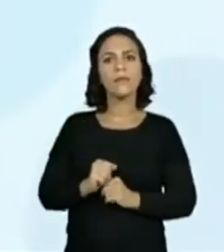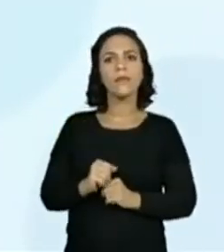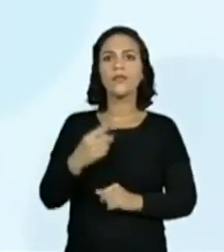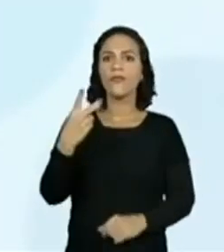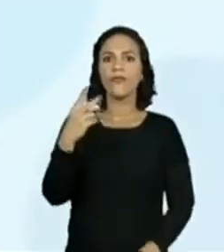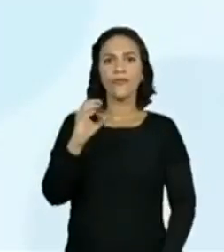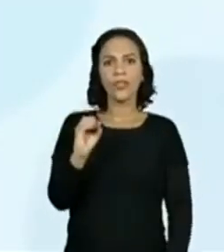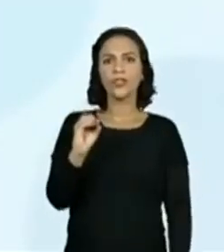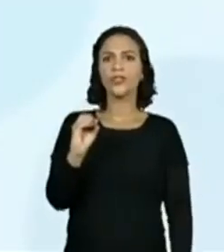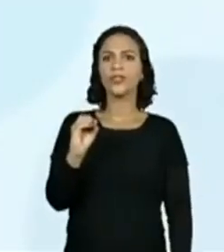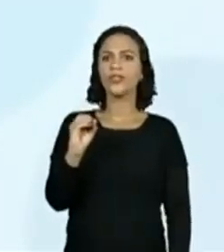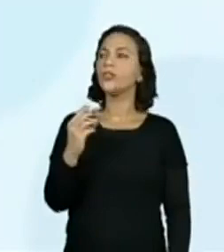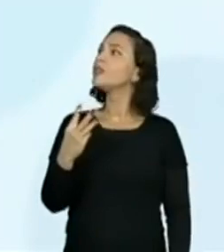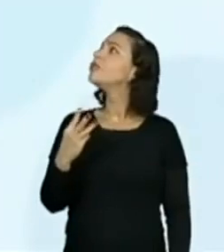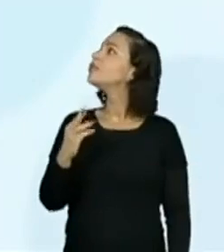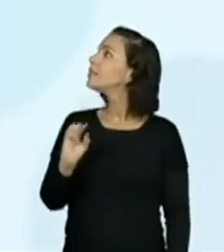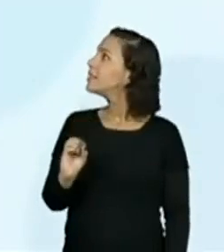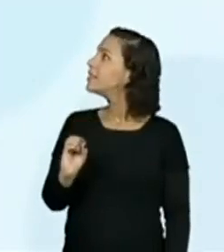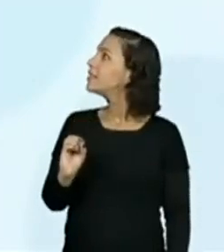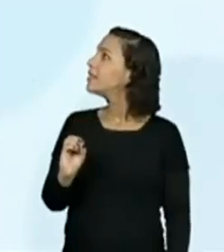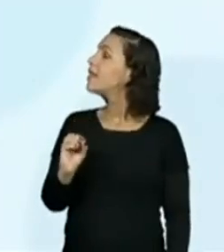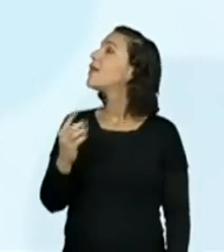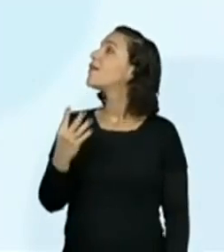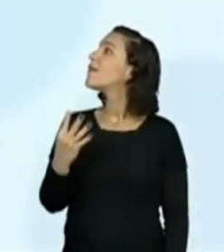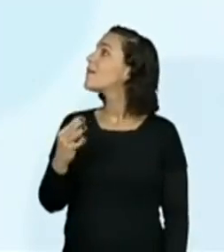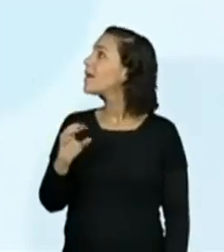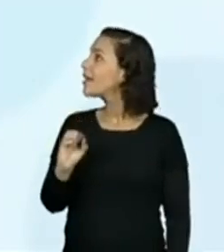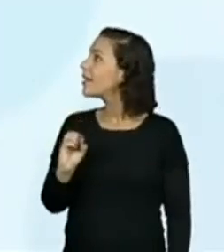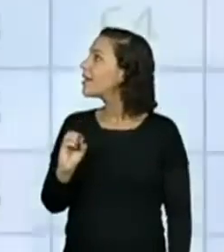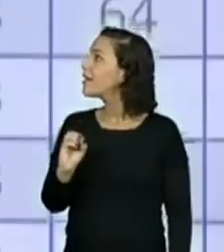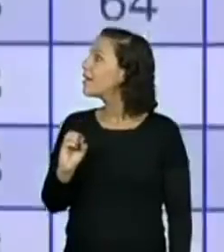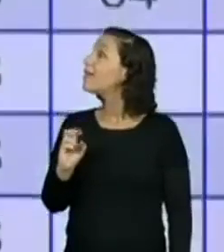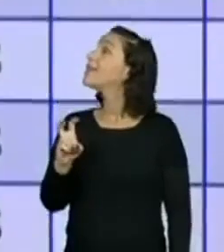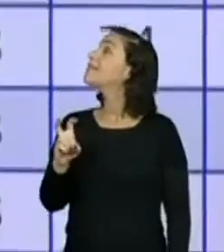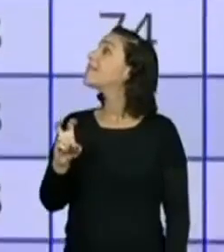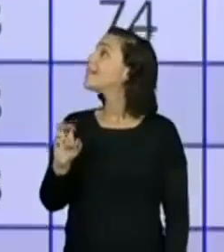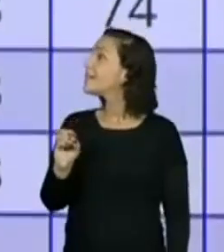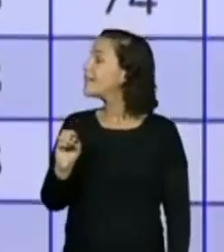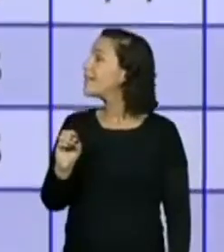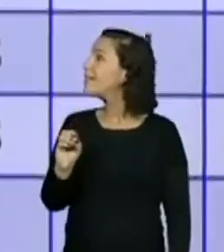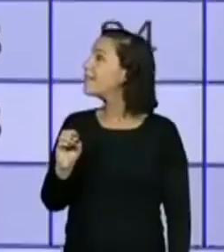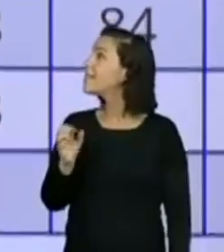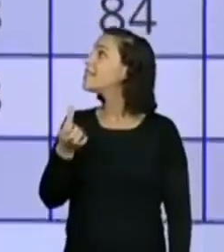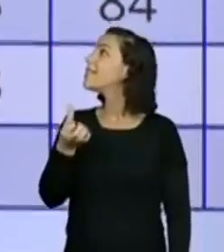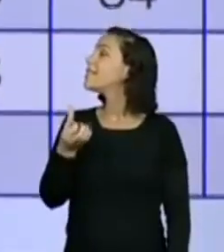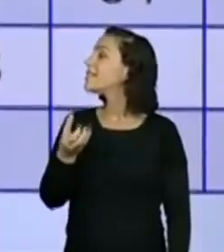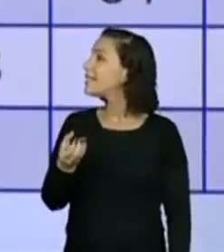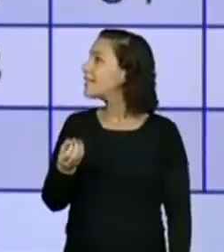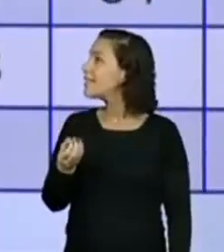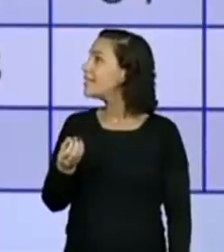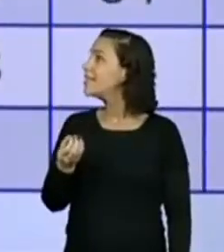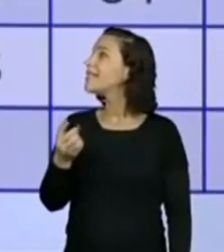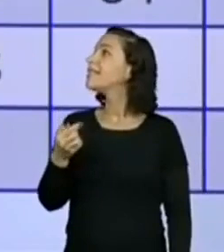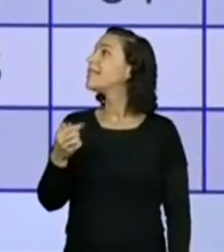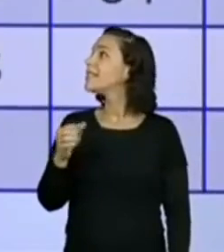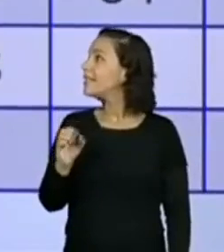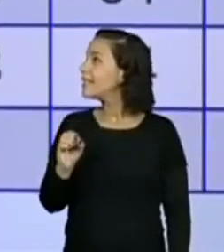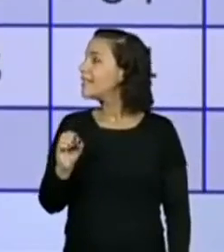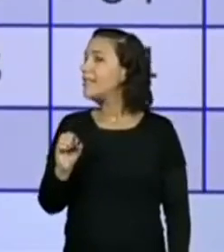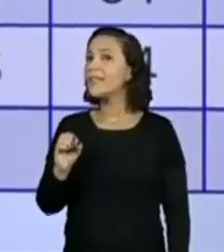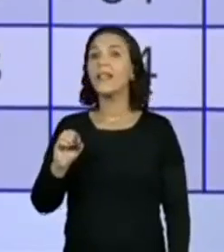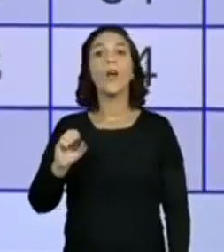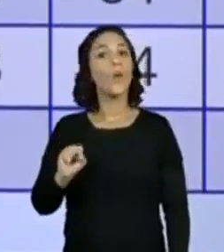20, o 30, 40, 50, 60,